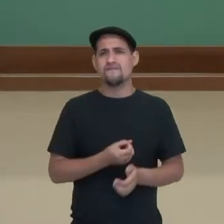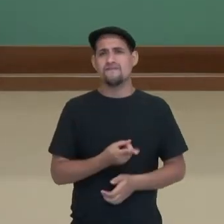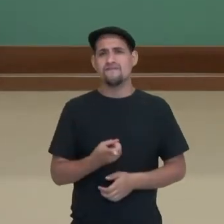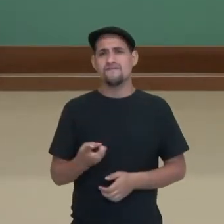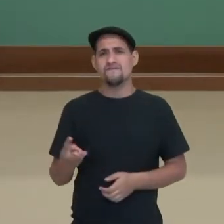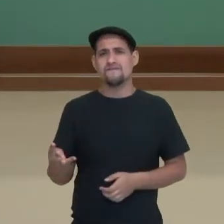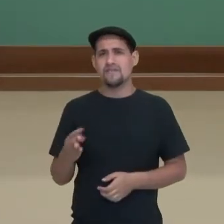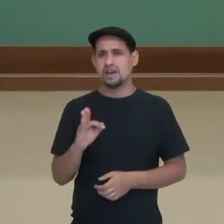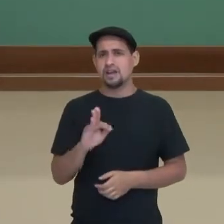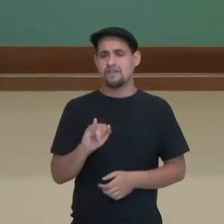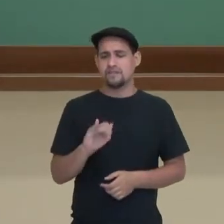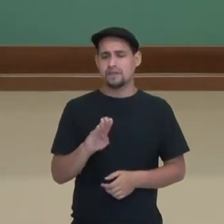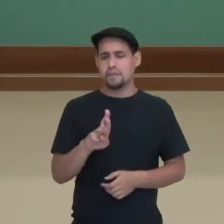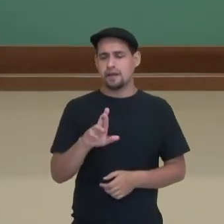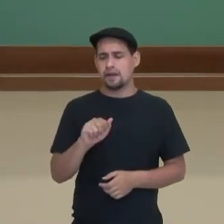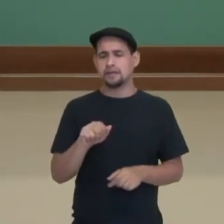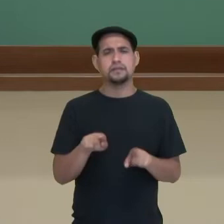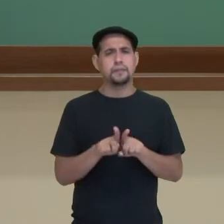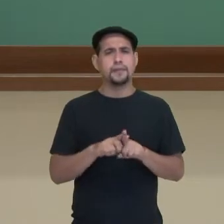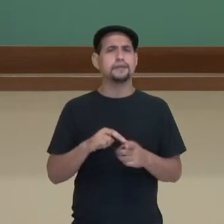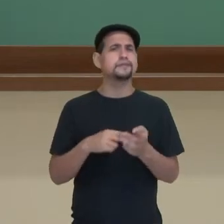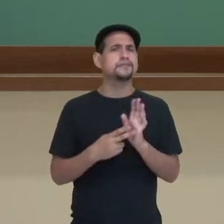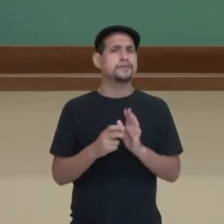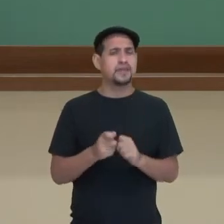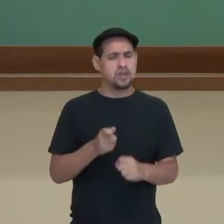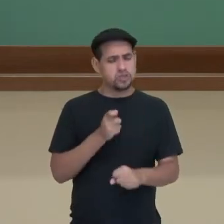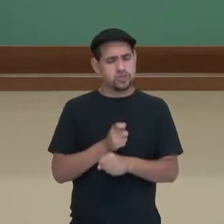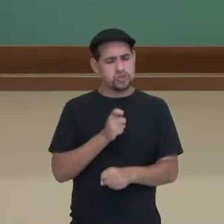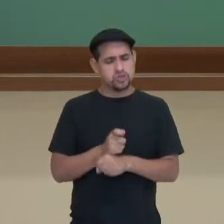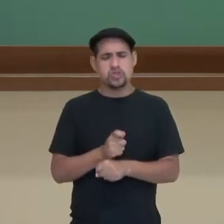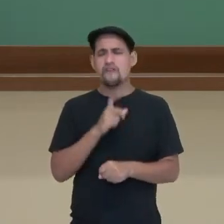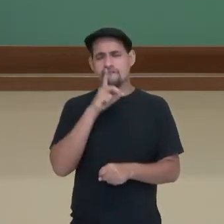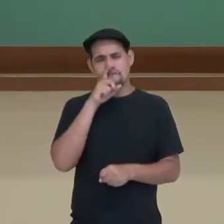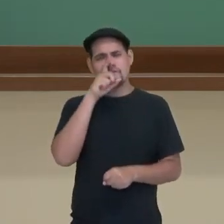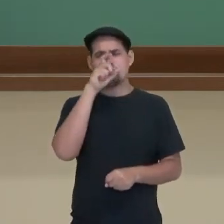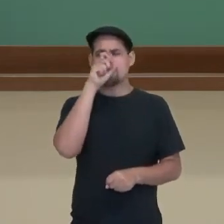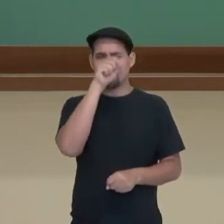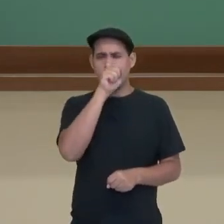fibras, principalmente as reticulares. E elas são bem resistentes.